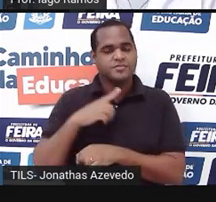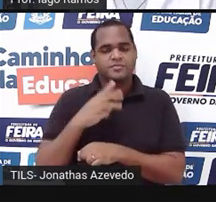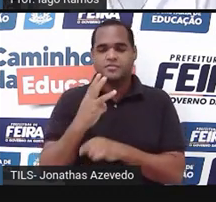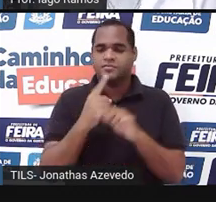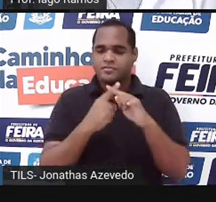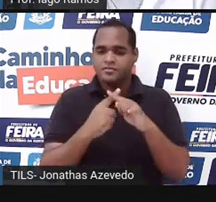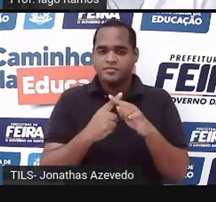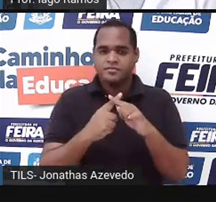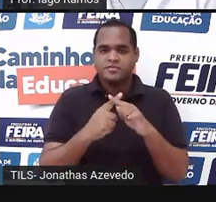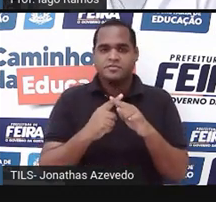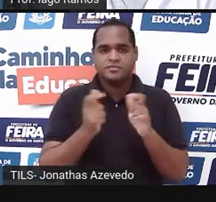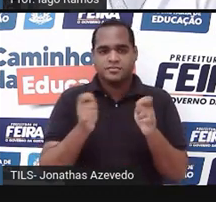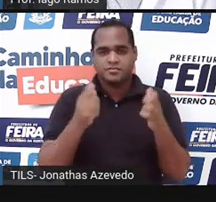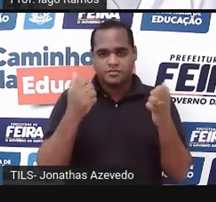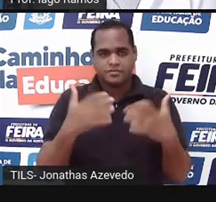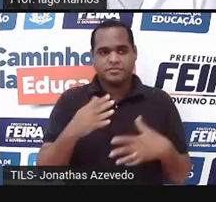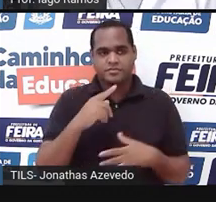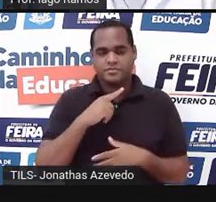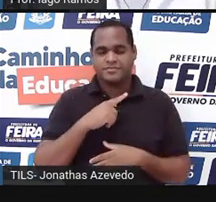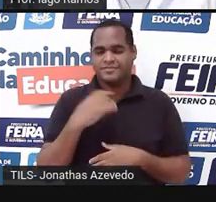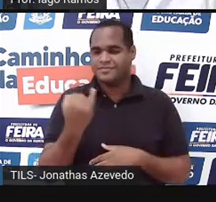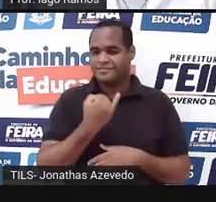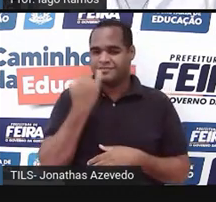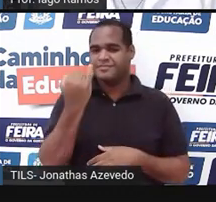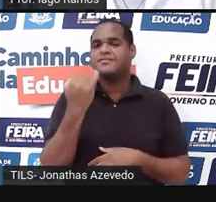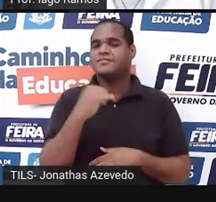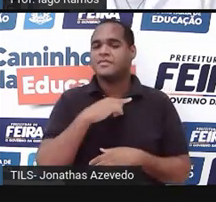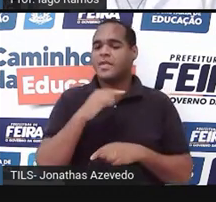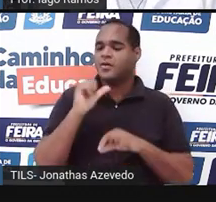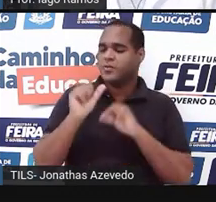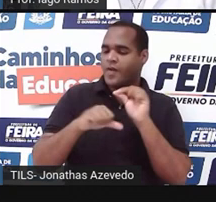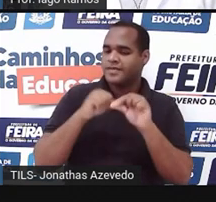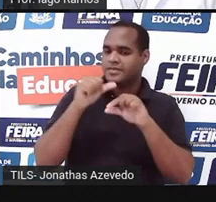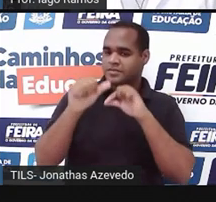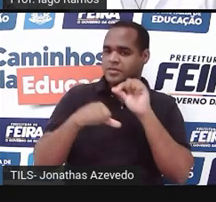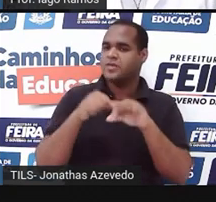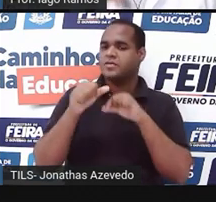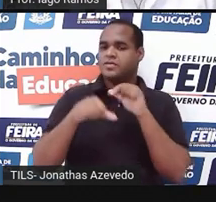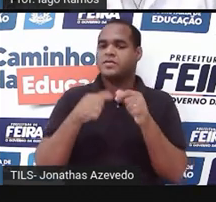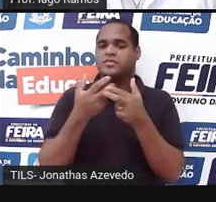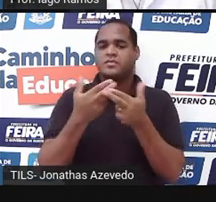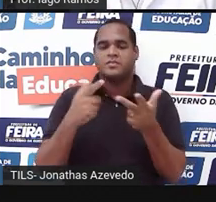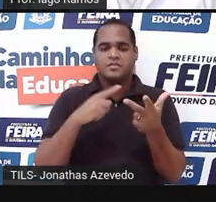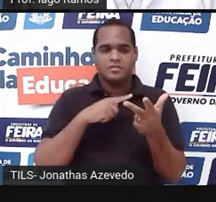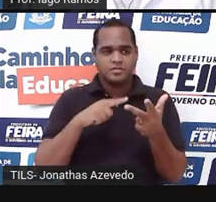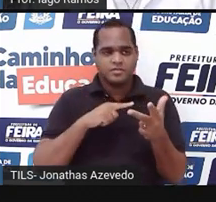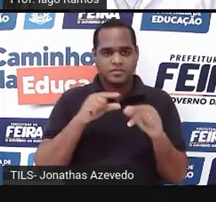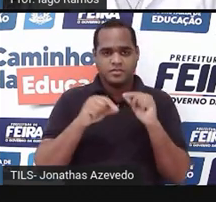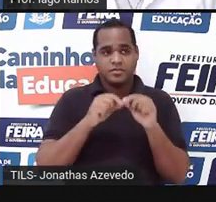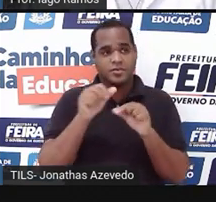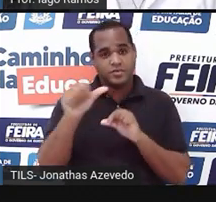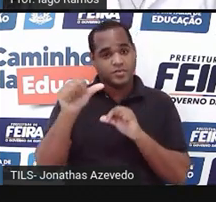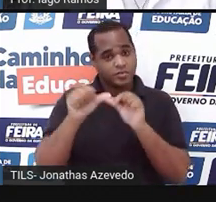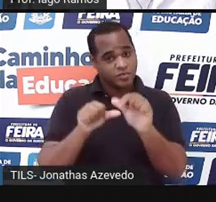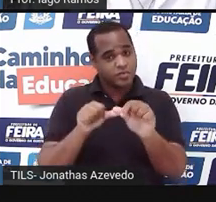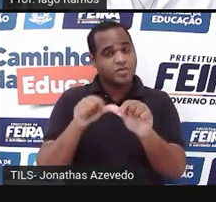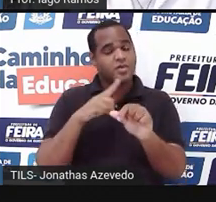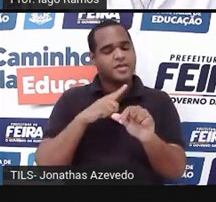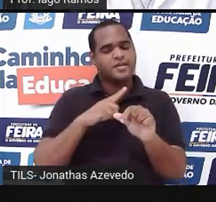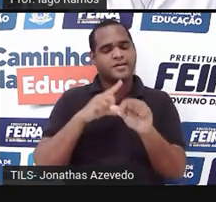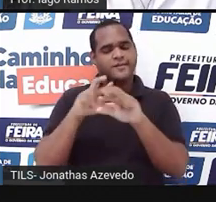só que é um detalhe quando Muda alguma coisa de lado essa coisa vai com a operação inversa